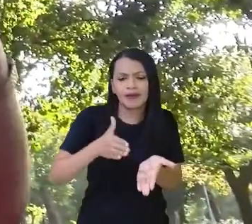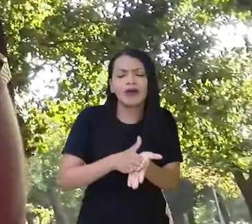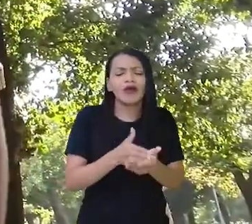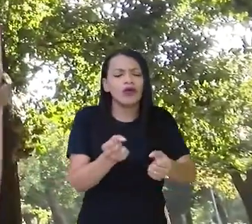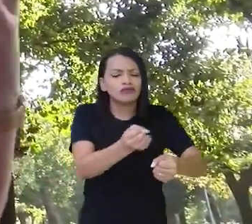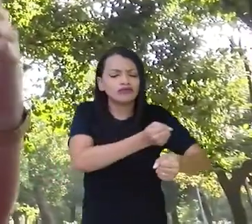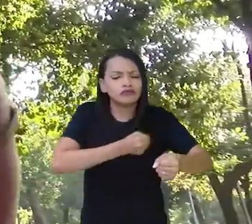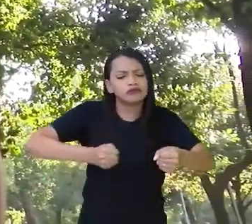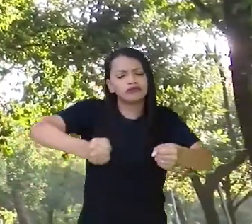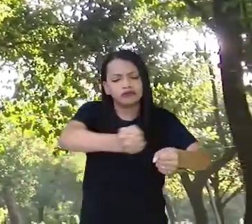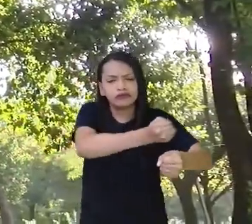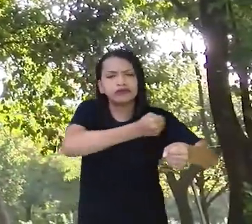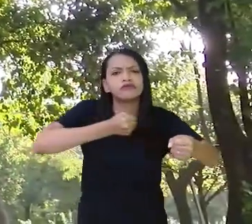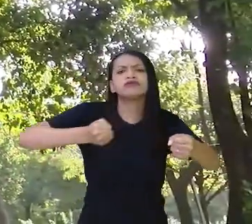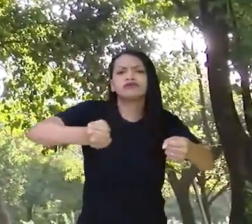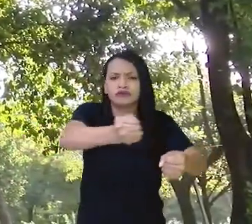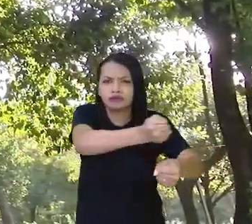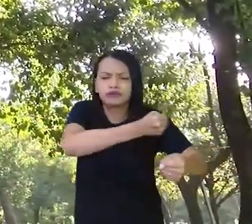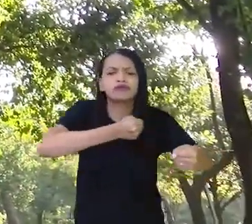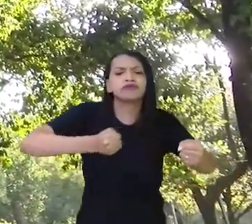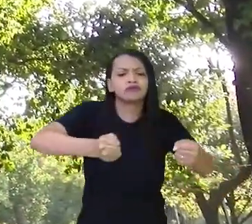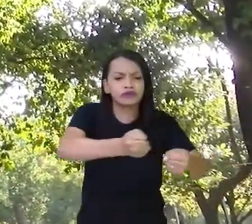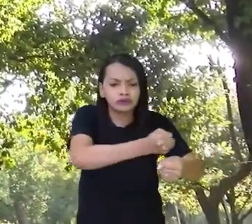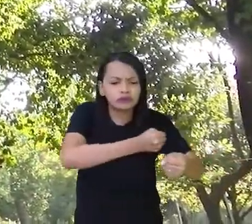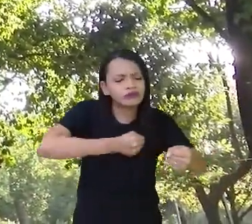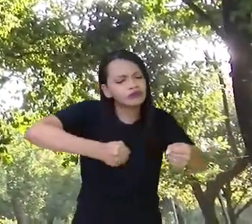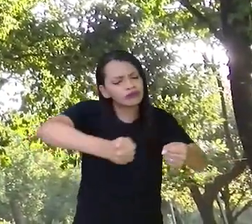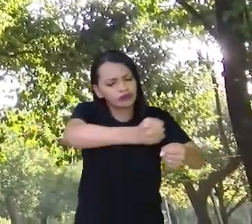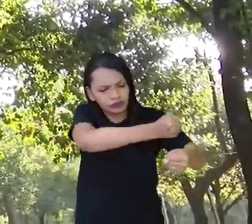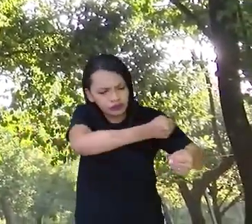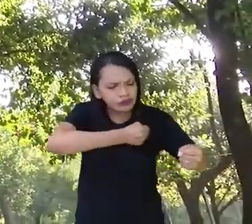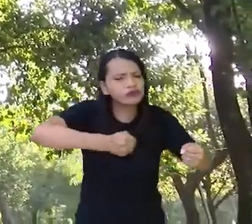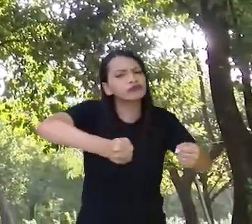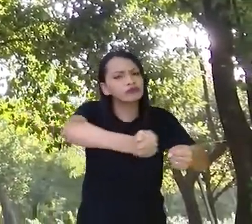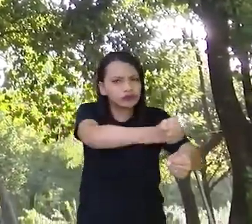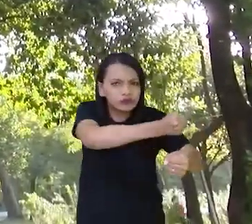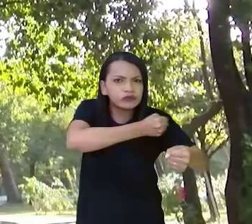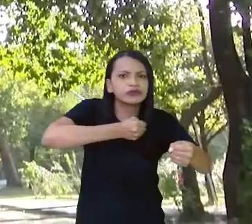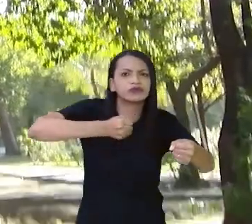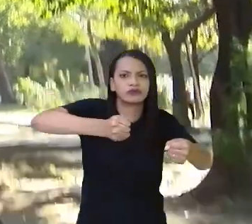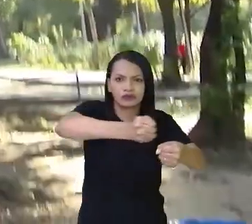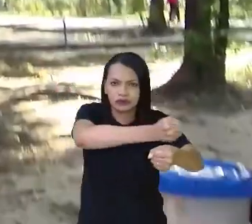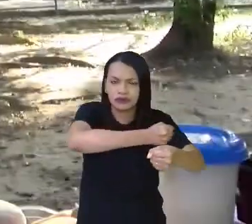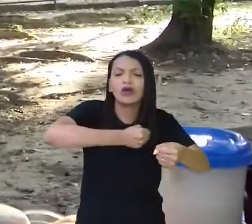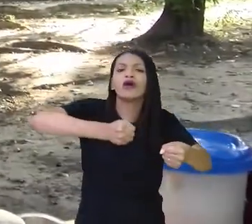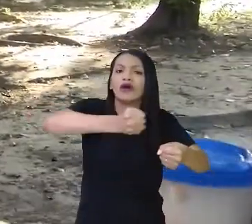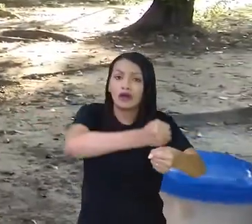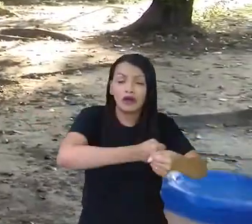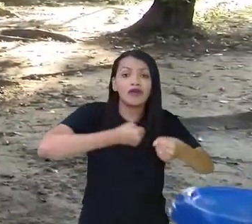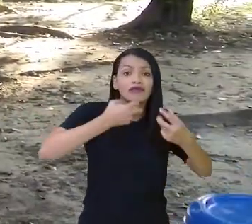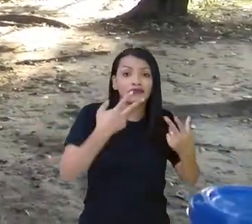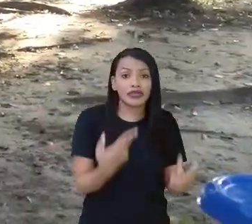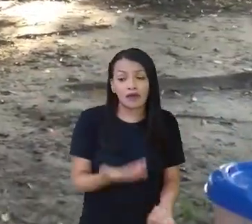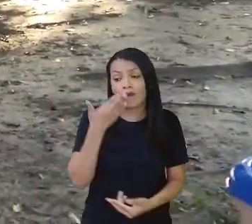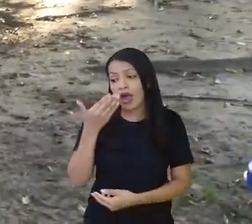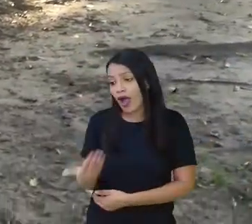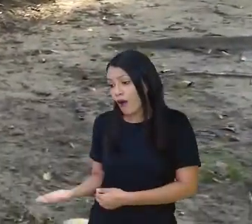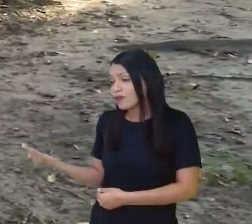e fazer uma grande mistura. Vai ficar uma massa como essa aqui, ó.